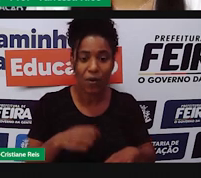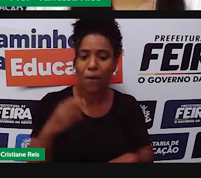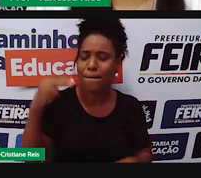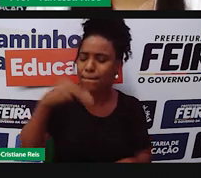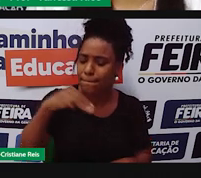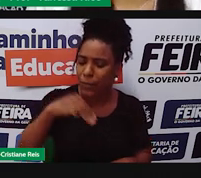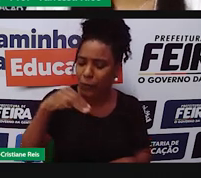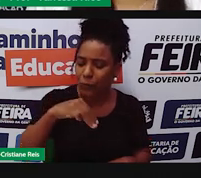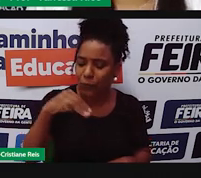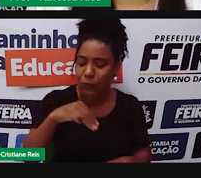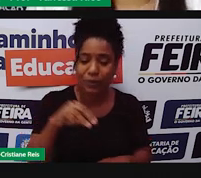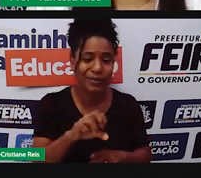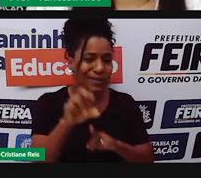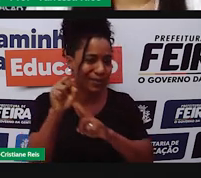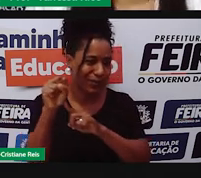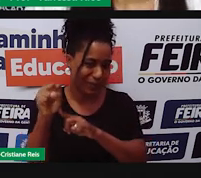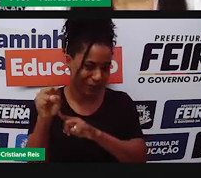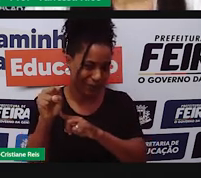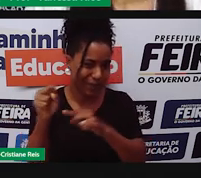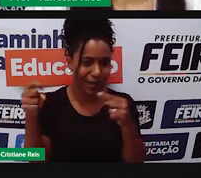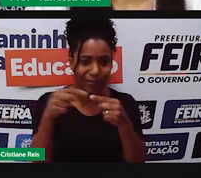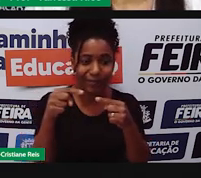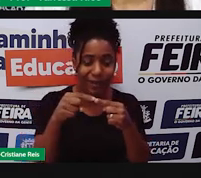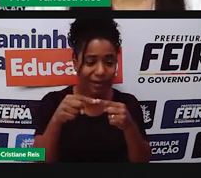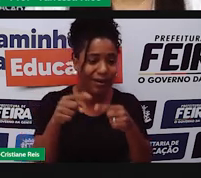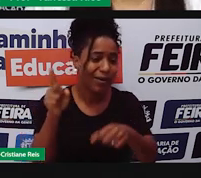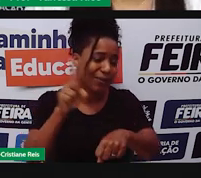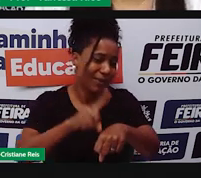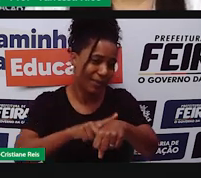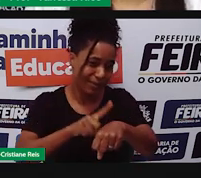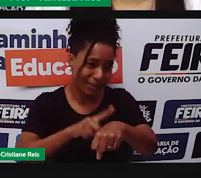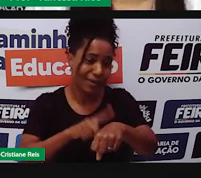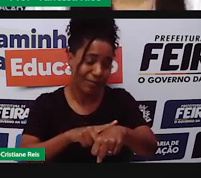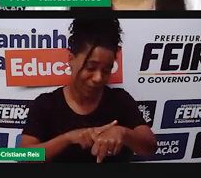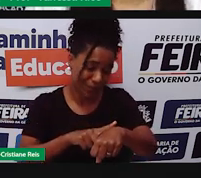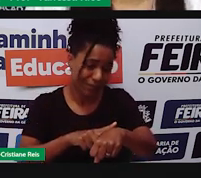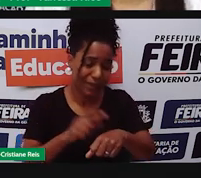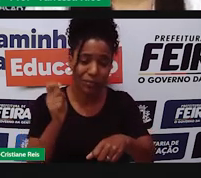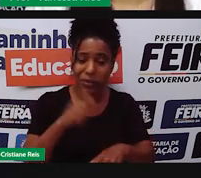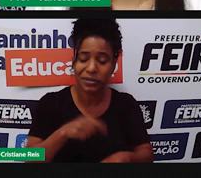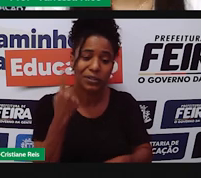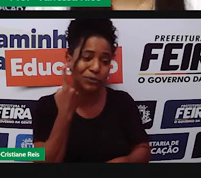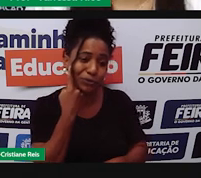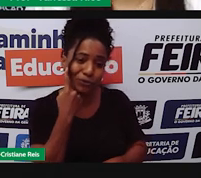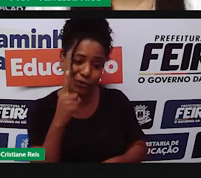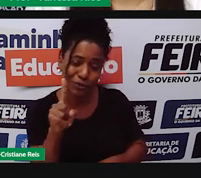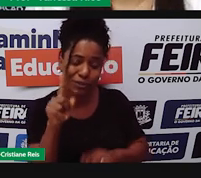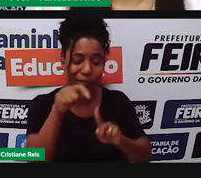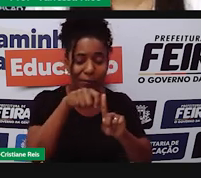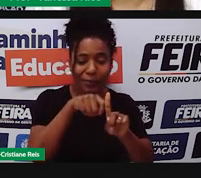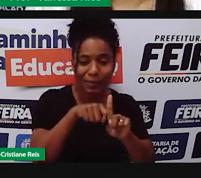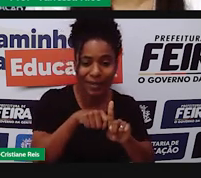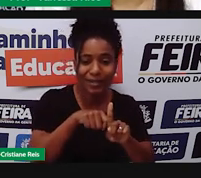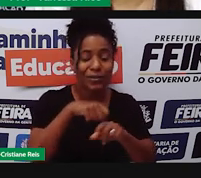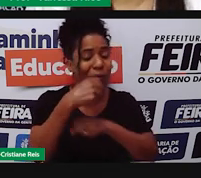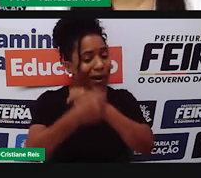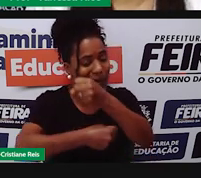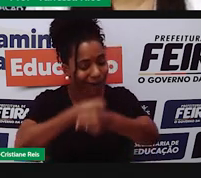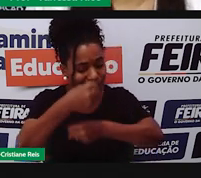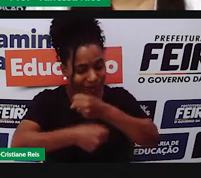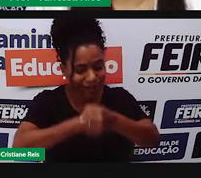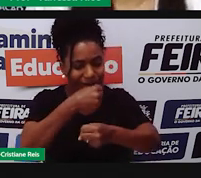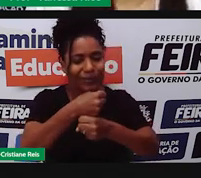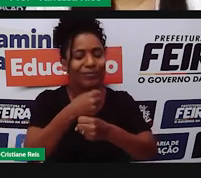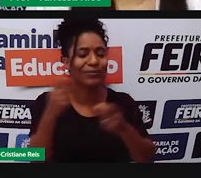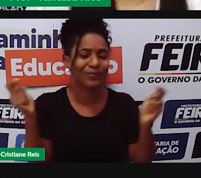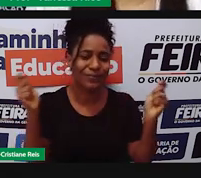de medida de tempo. O tempo ainda pode ser medido em dias, né? Em meses, em ano, mas aí já